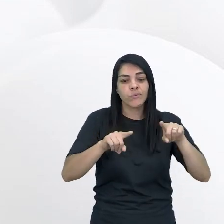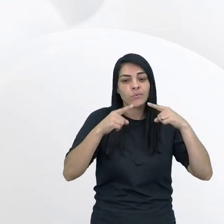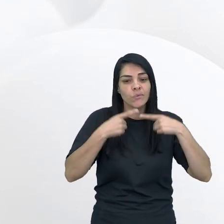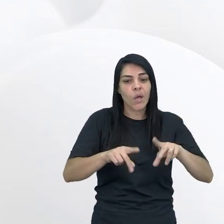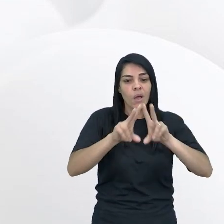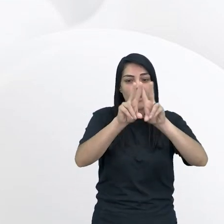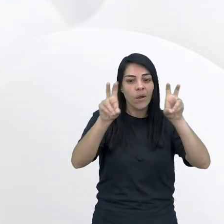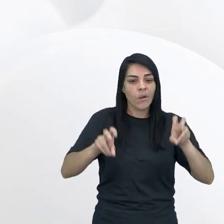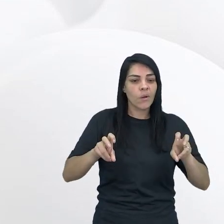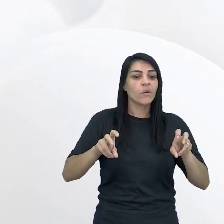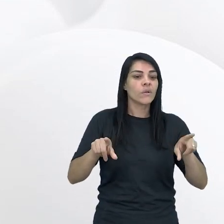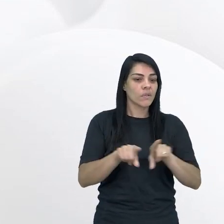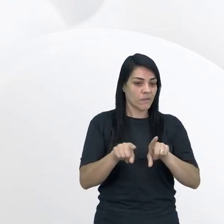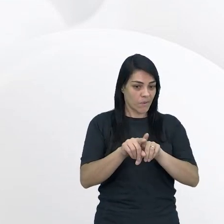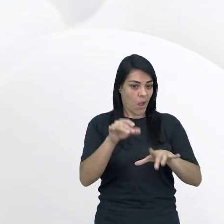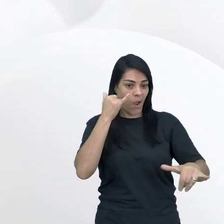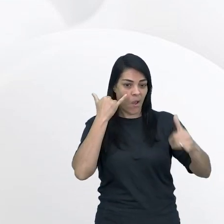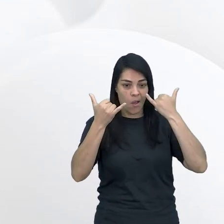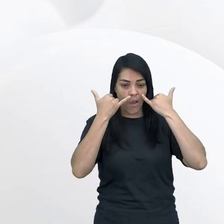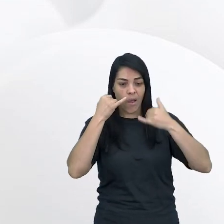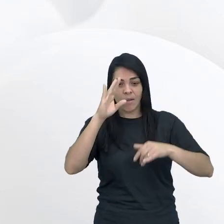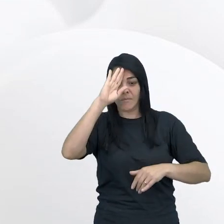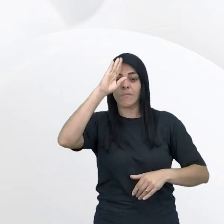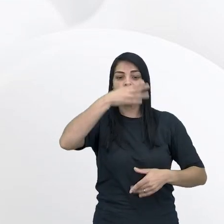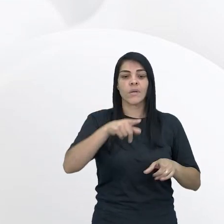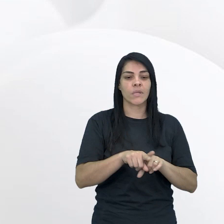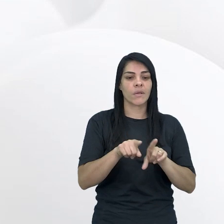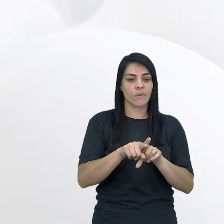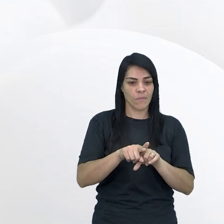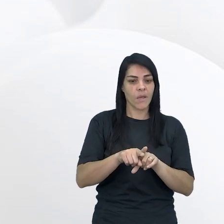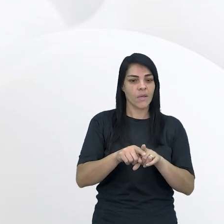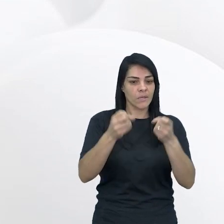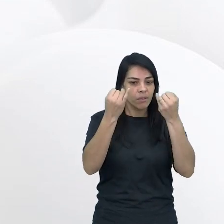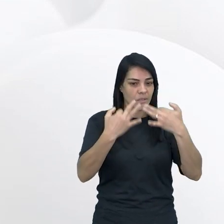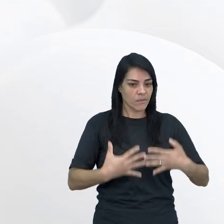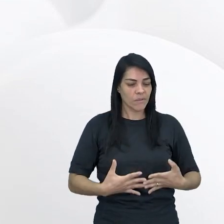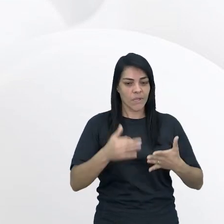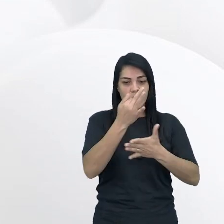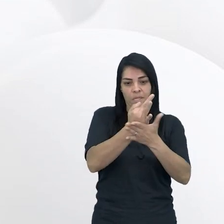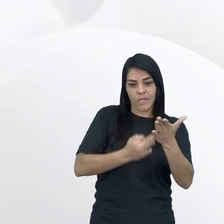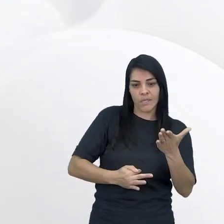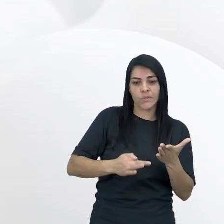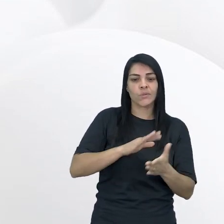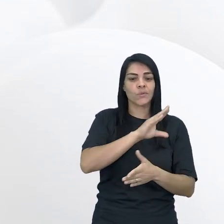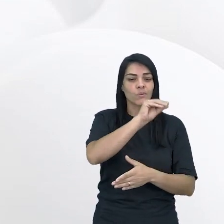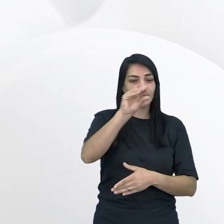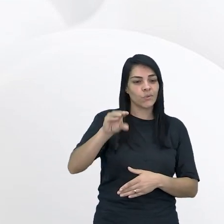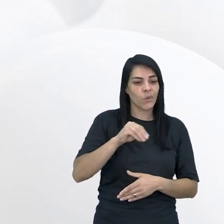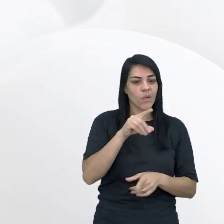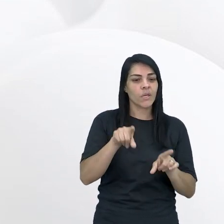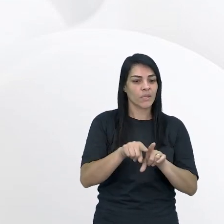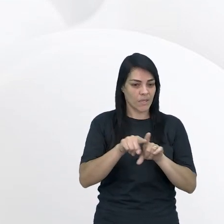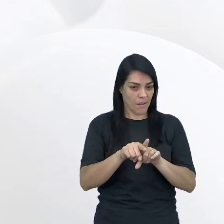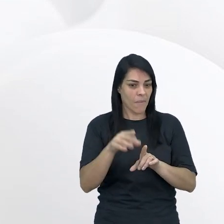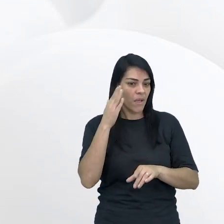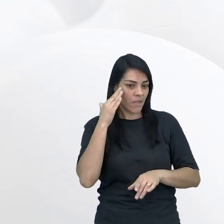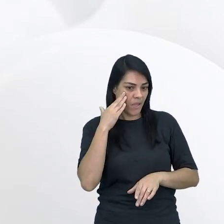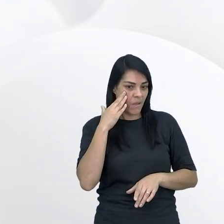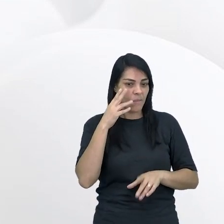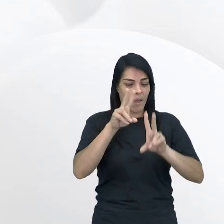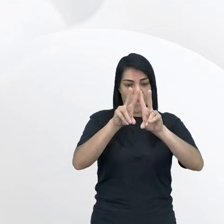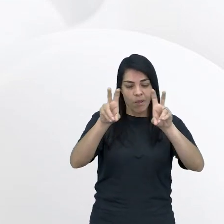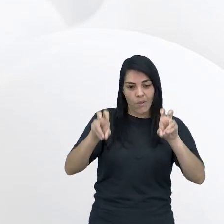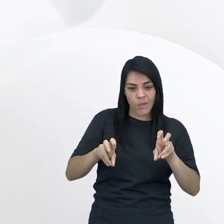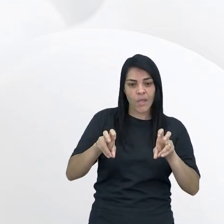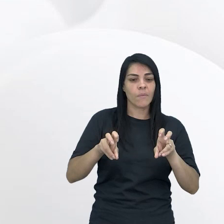o tema, assunto, as informações principais e ou explícitas em textos orais. Identificar lá no segundo